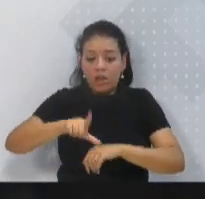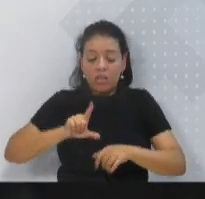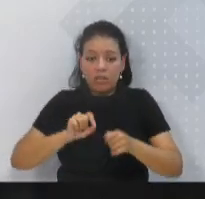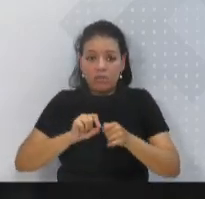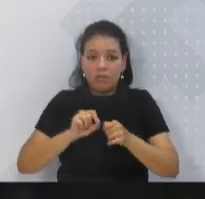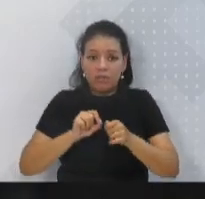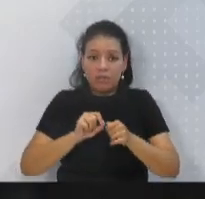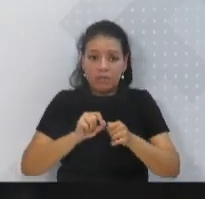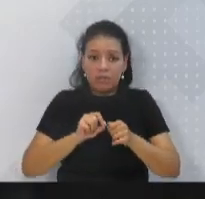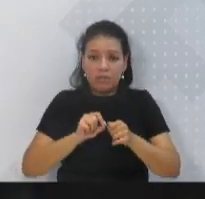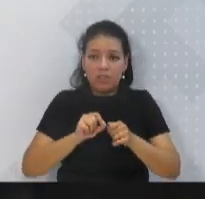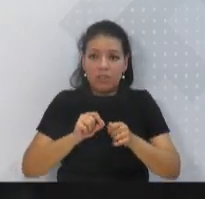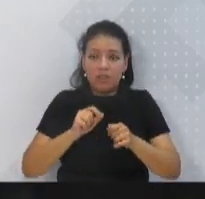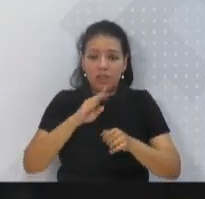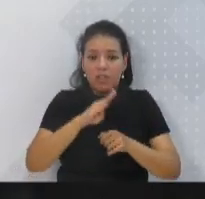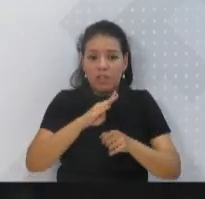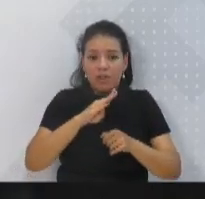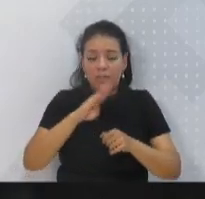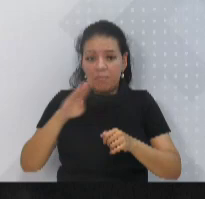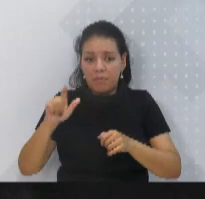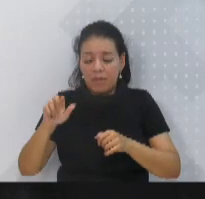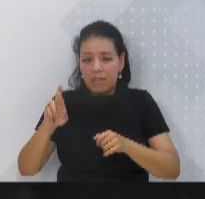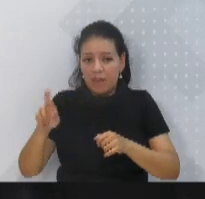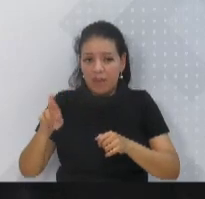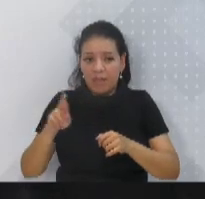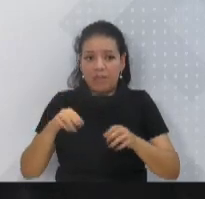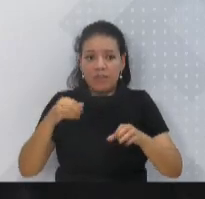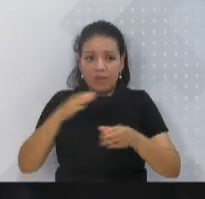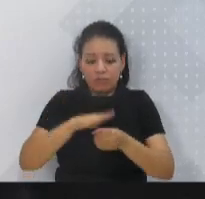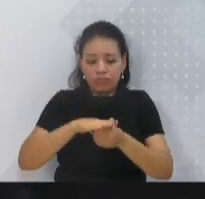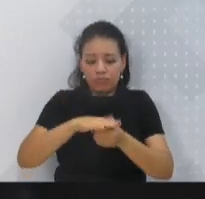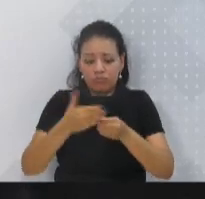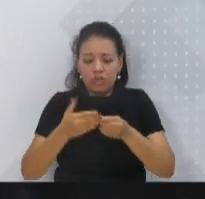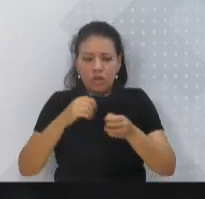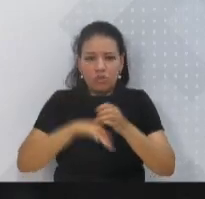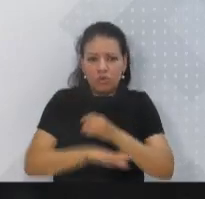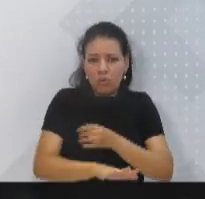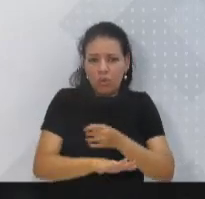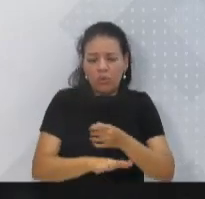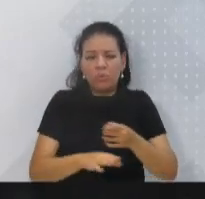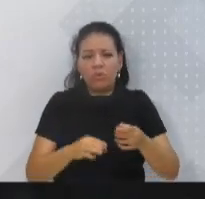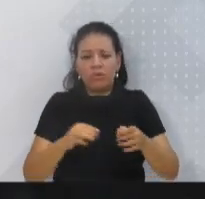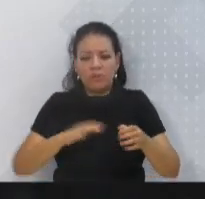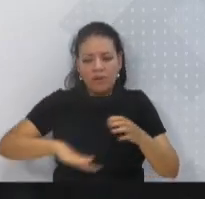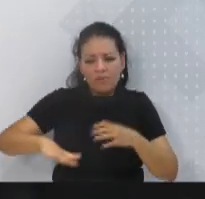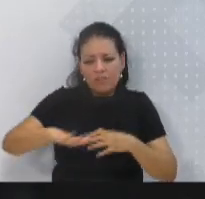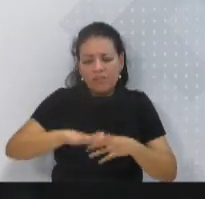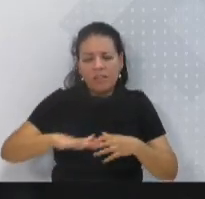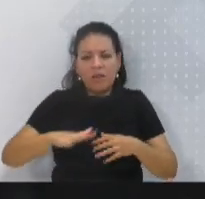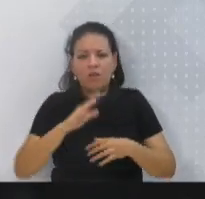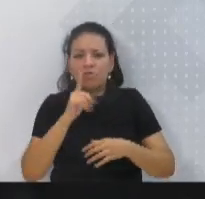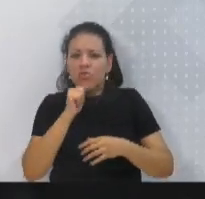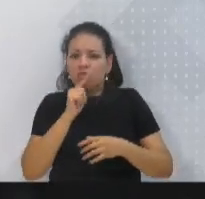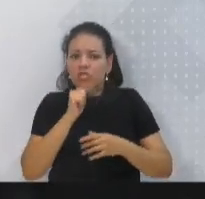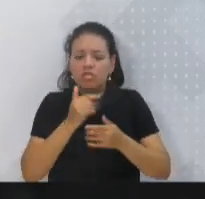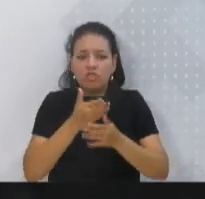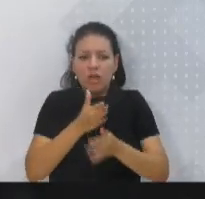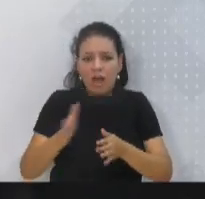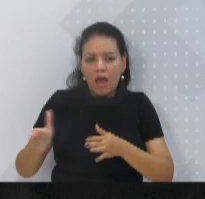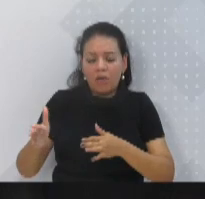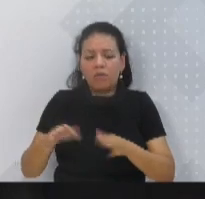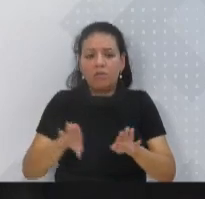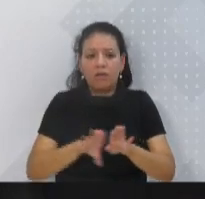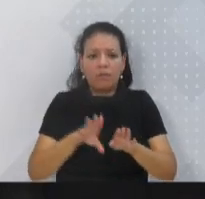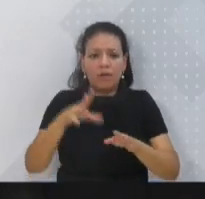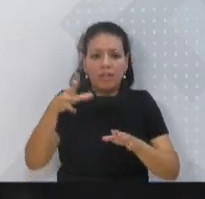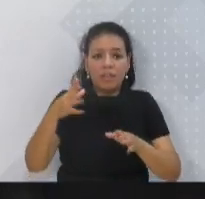essas obras, a BRK implante sua rede de coleta de esgoto, bem como seja feita uma revisão de toda a rede de distribuição de água e também da coleta